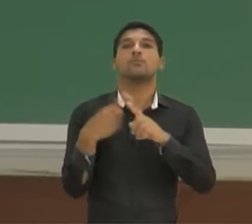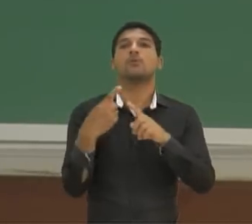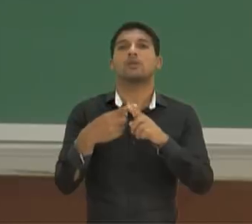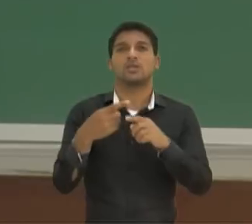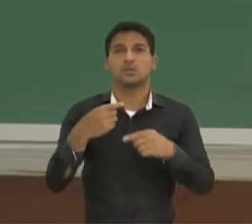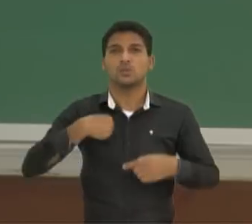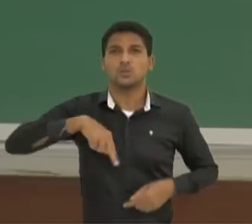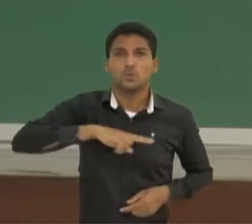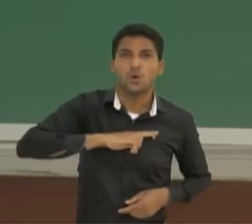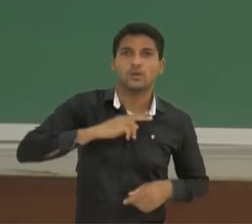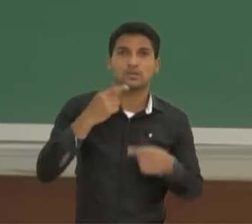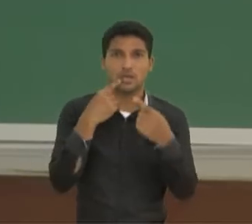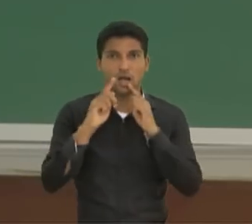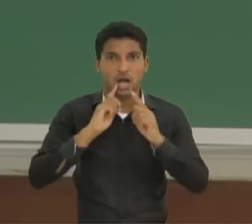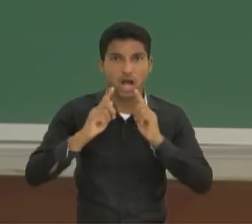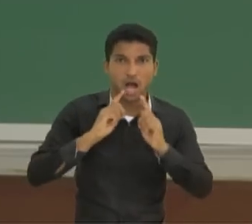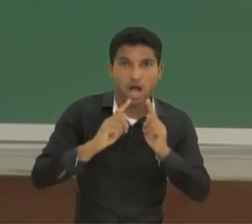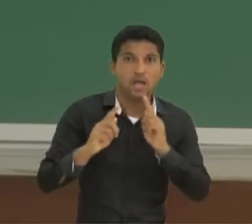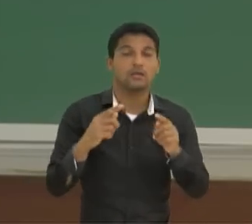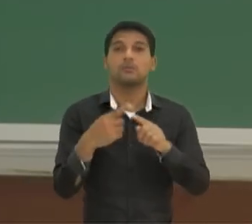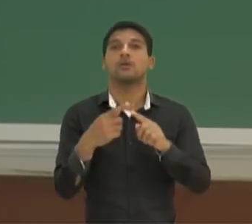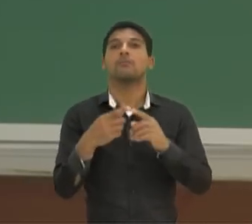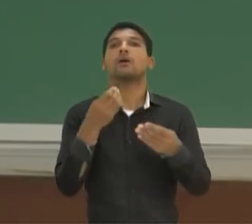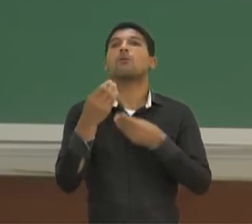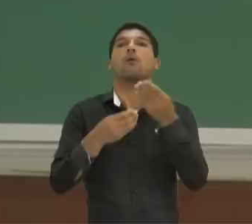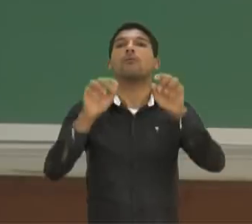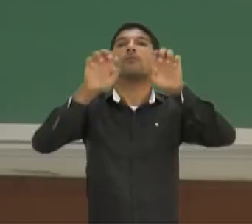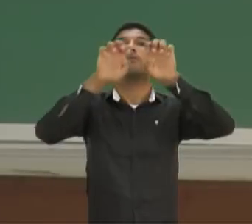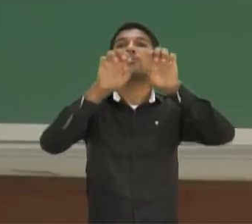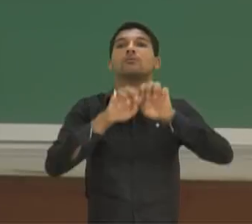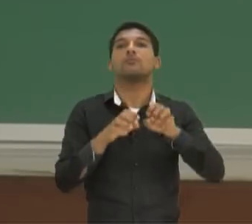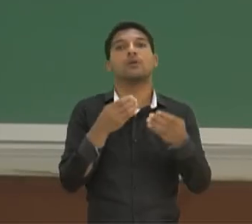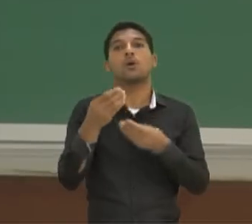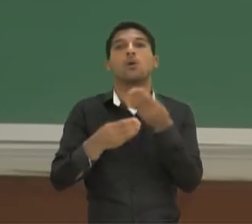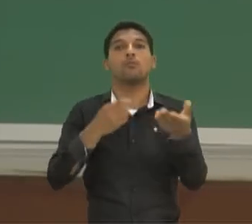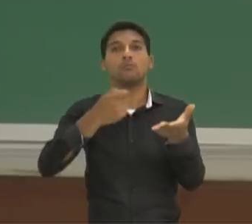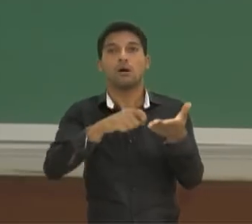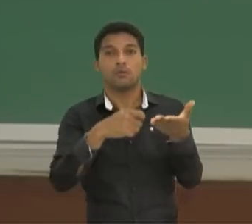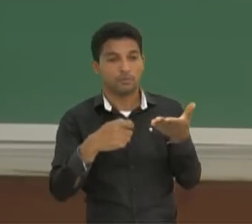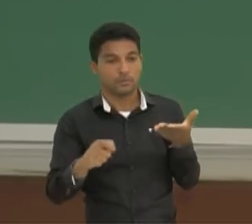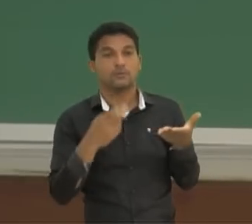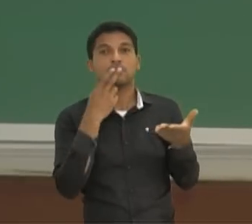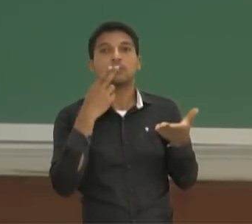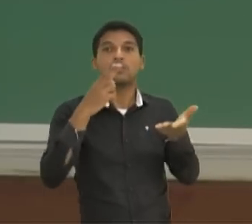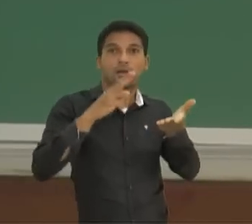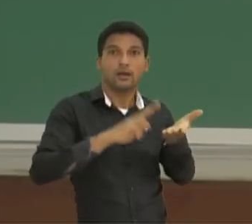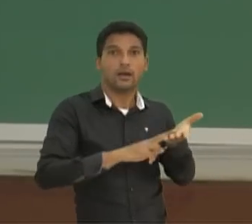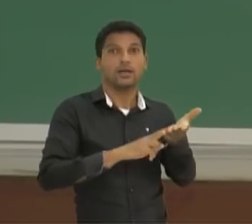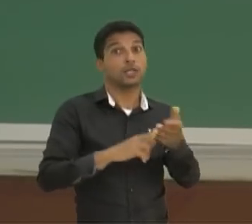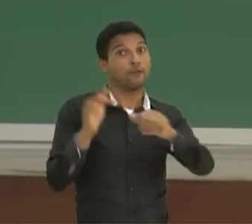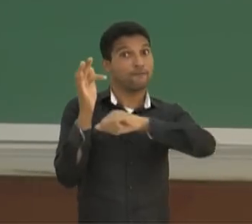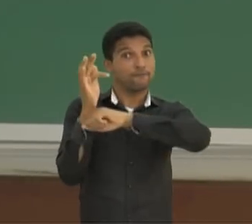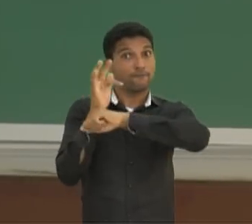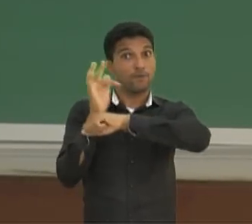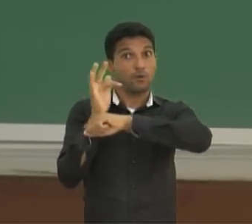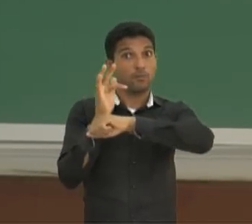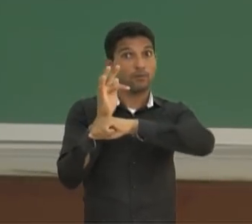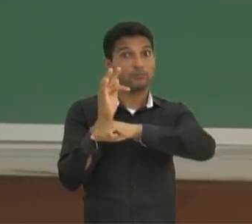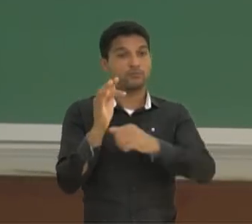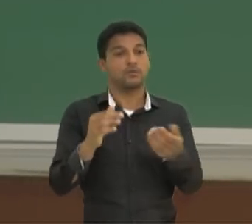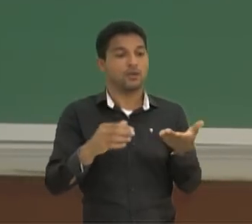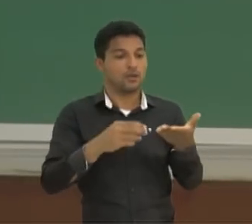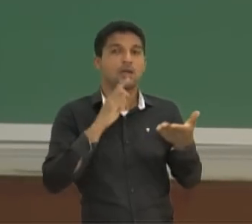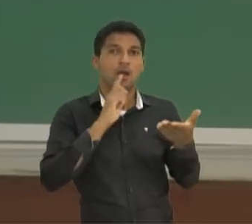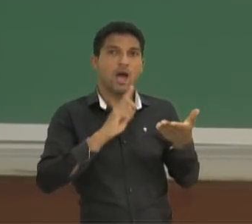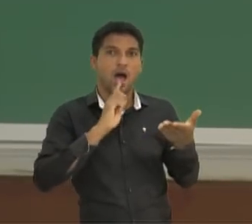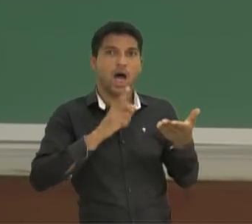algo e de que forma que a gente faz isso, né, dentro de uma estrutura formal, né, como que de uma maneira formal eu posso enviar uma carta de reclamação